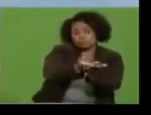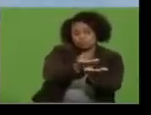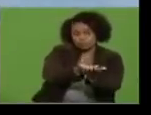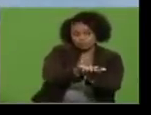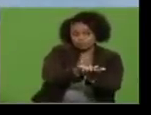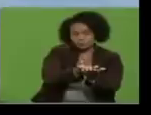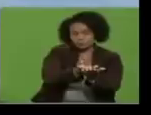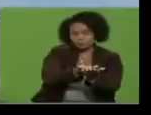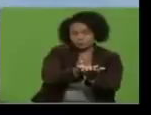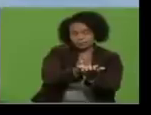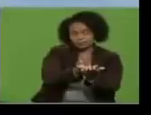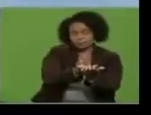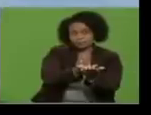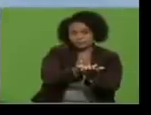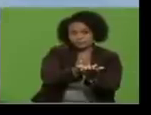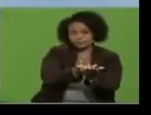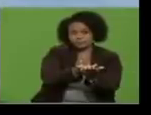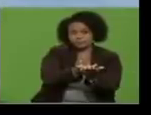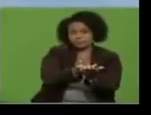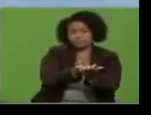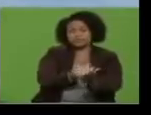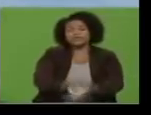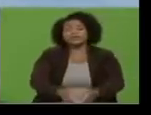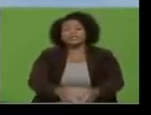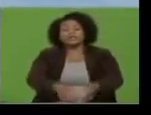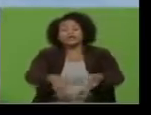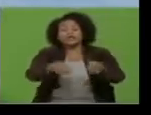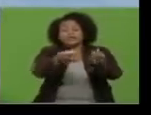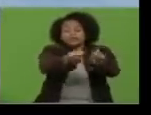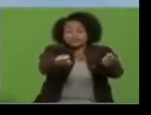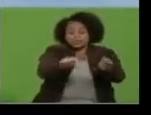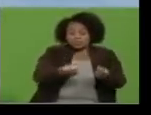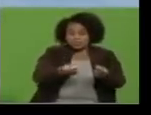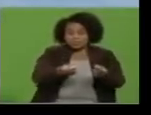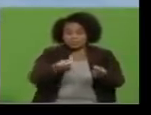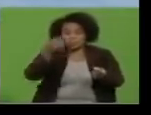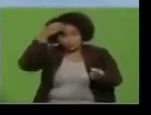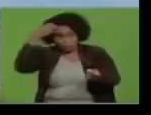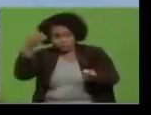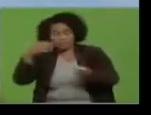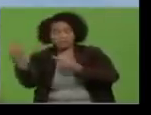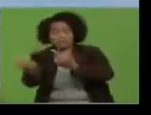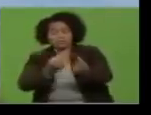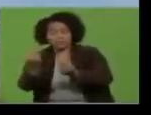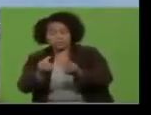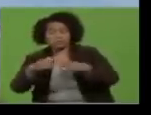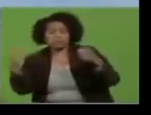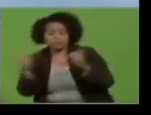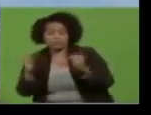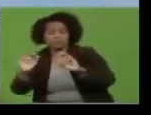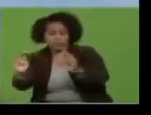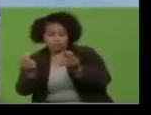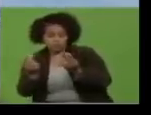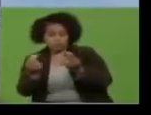de ratificação do decreto presidencial que declara o novo estado de emergência. O